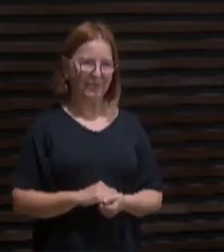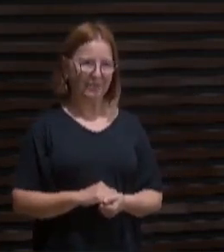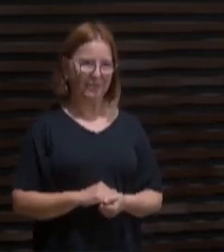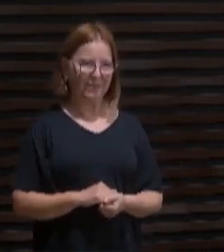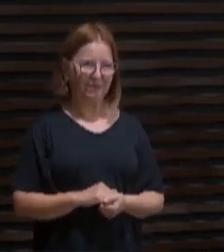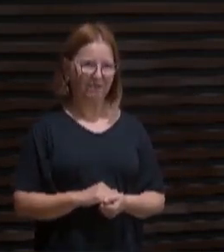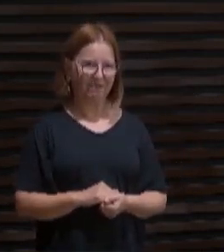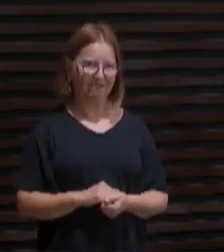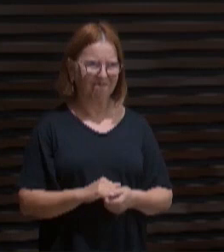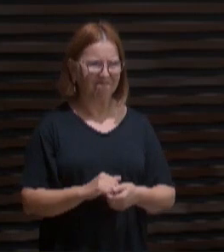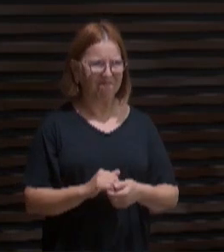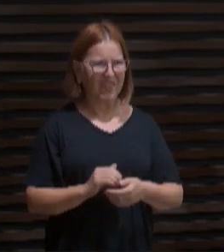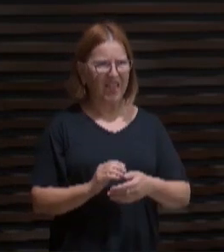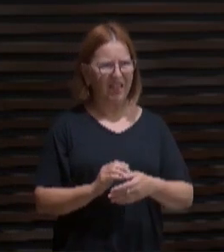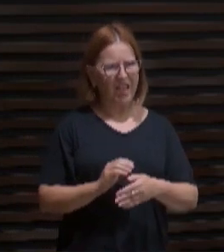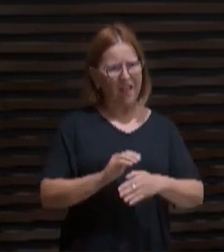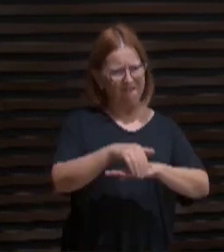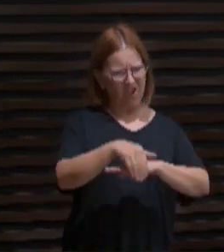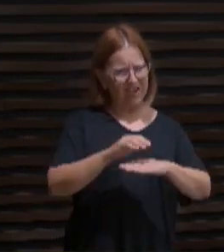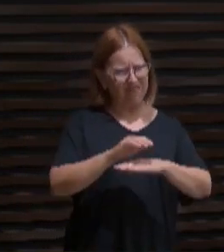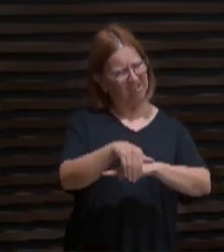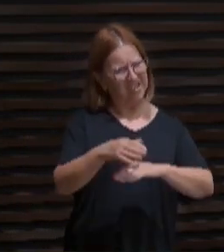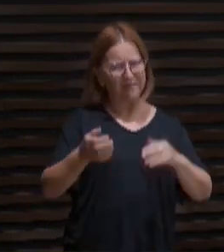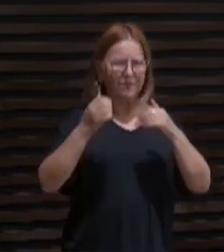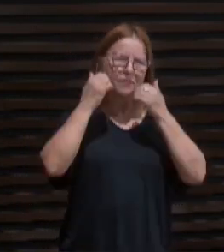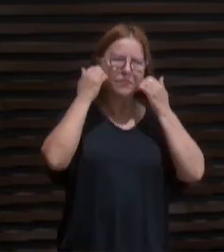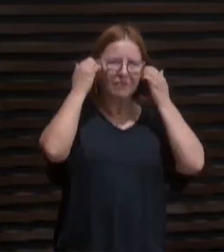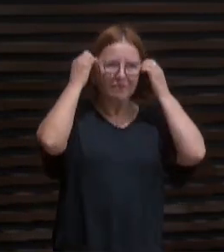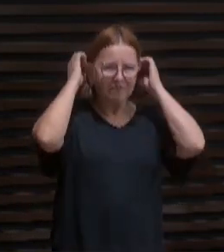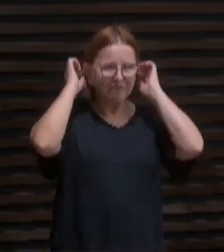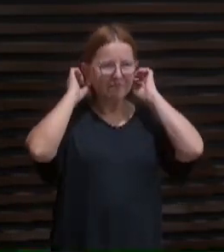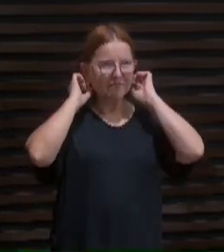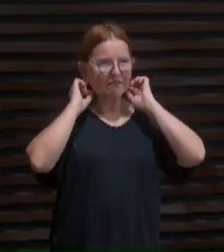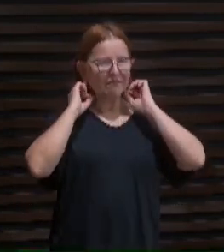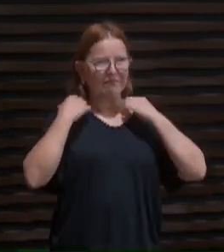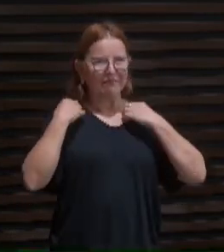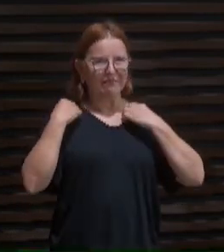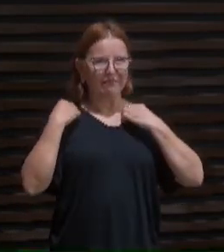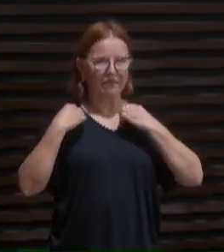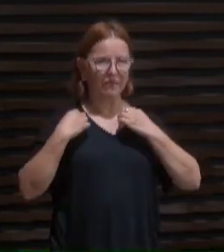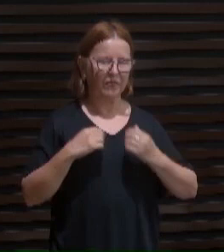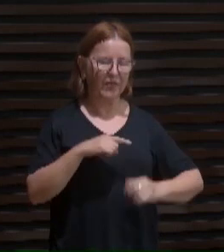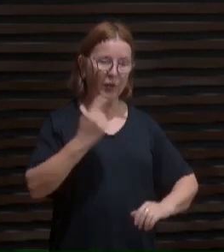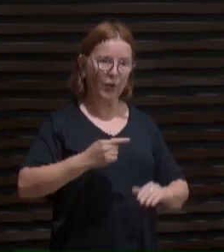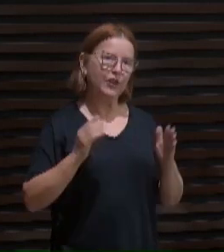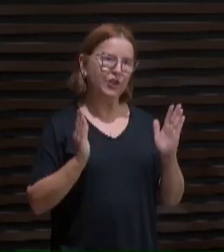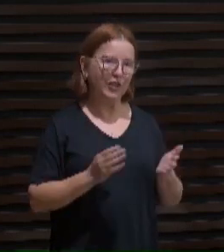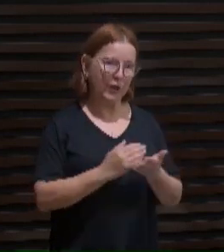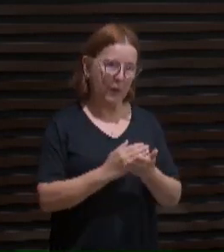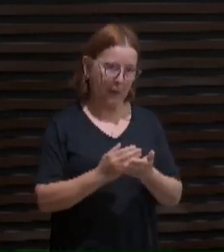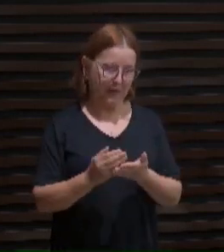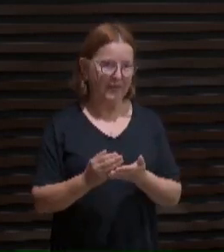Nós temos andado aqui nesse levantar a cultura